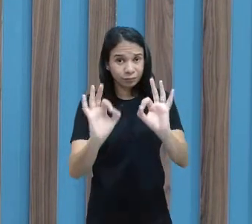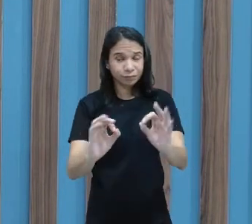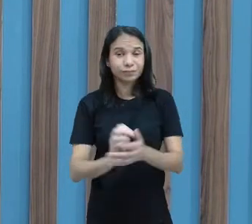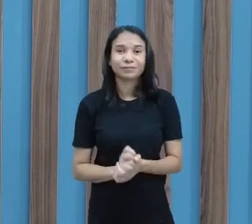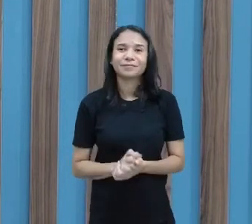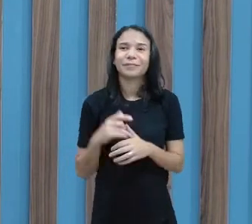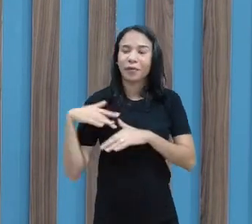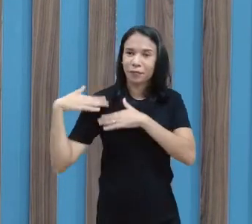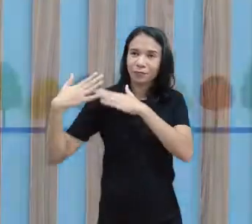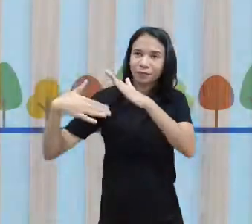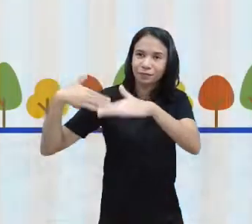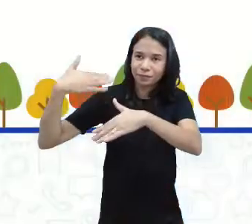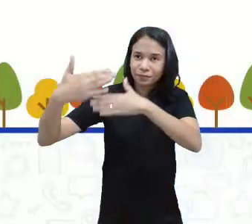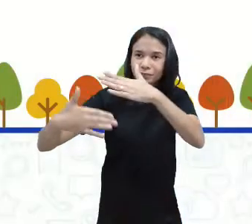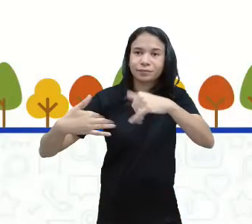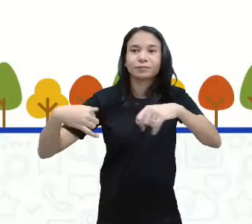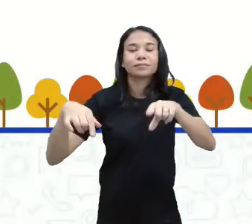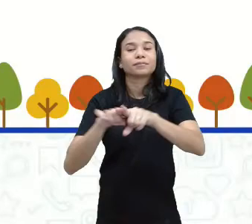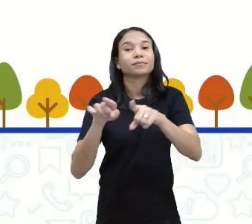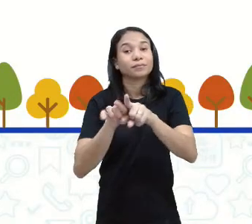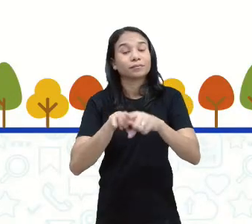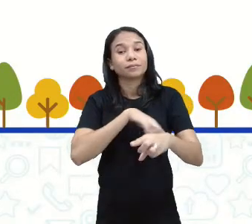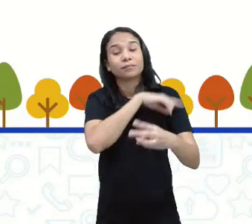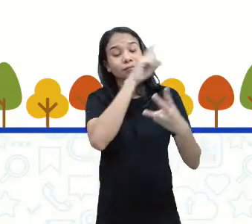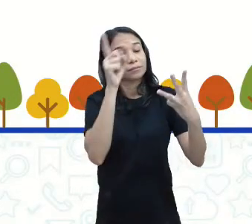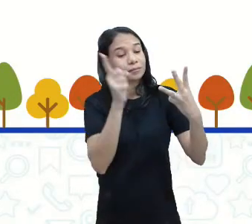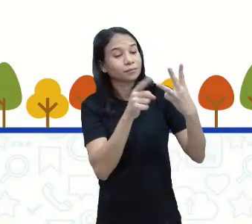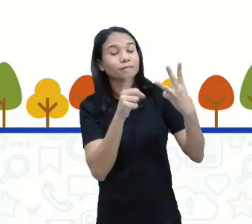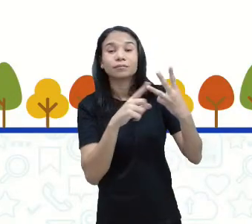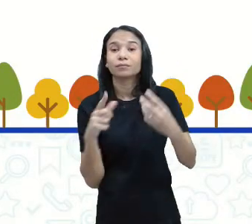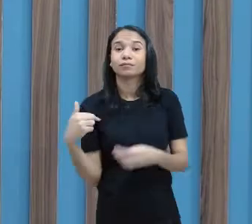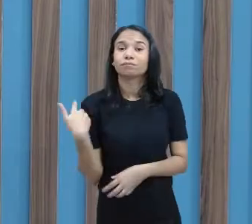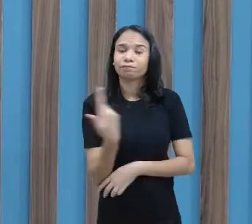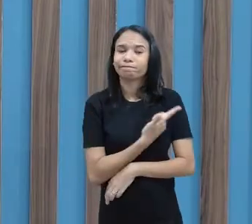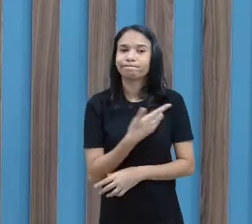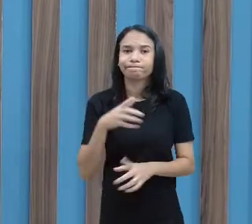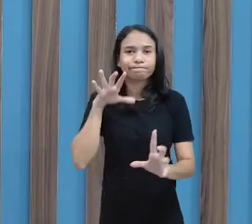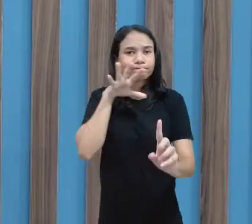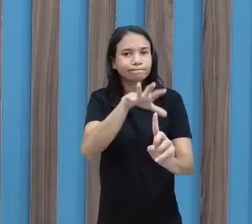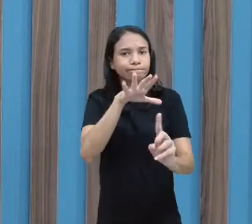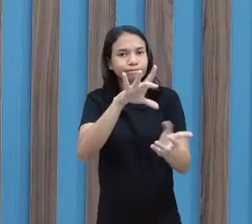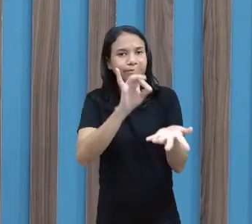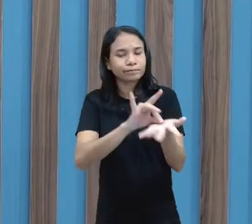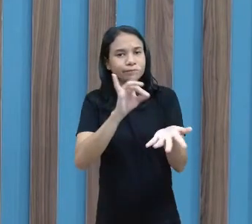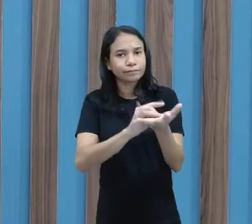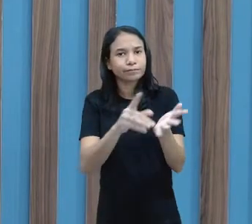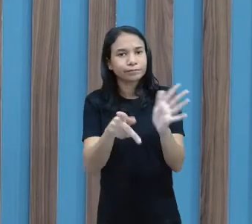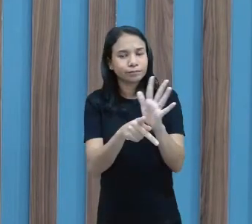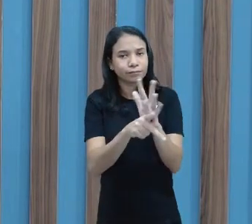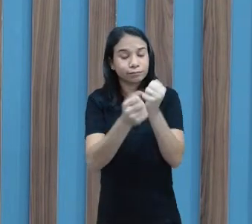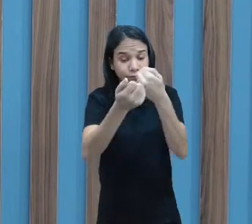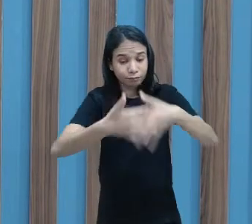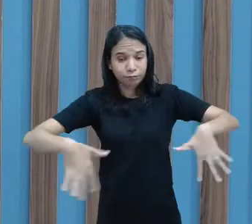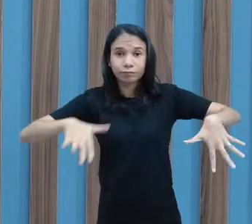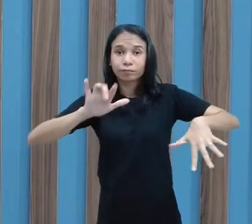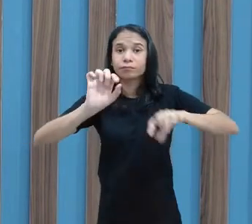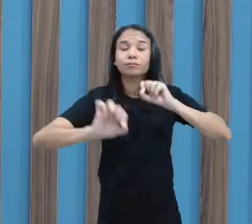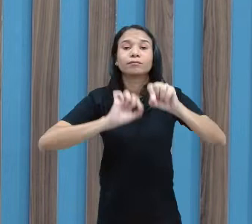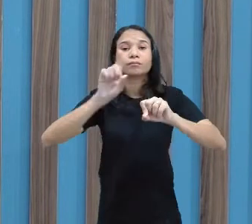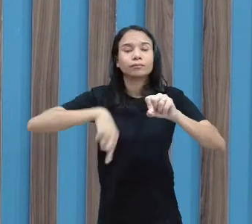Mas vamos avançando. E outra questão que a gente impacta muito o nosso meio ambiente é a questão